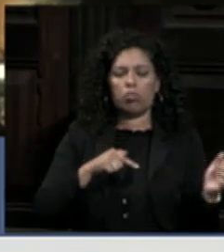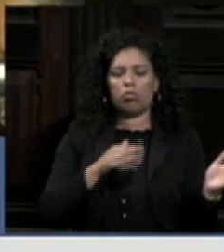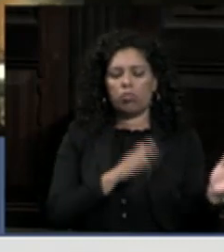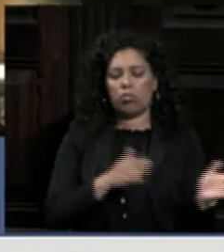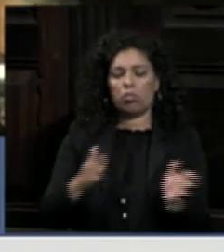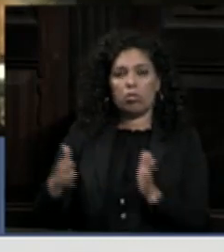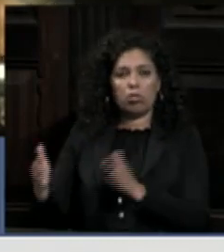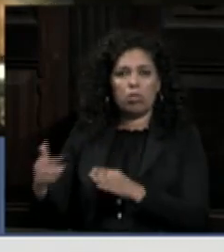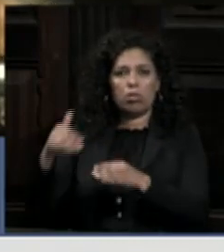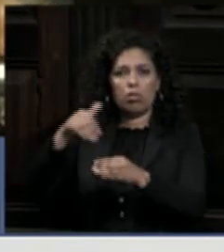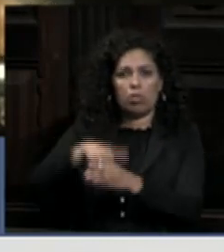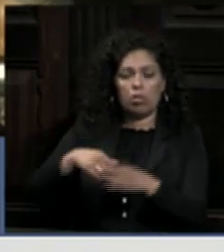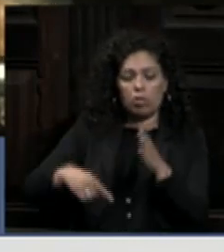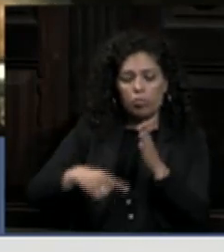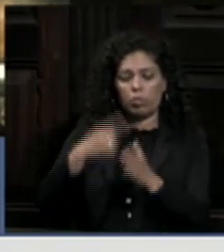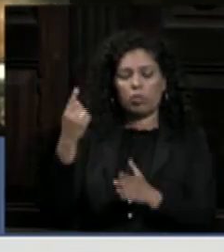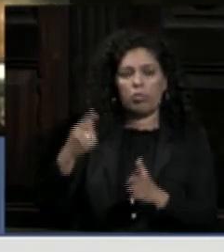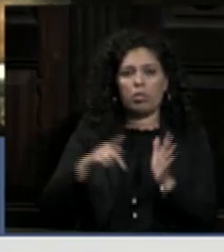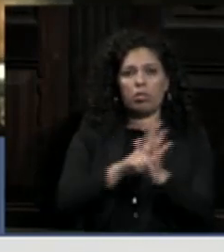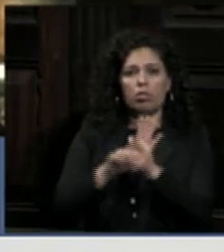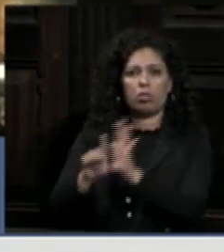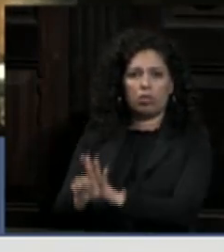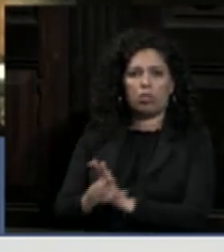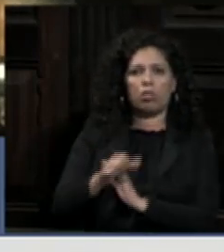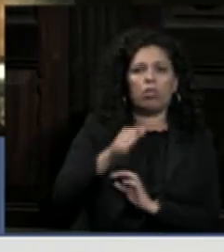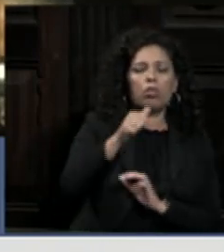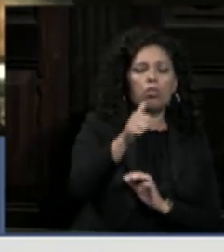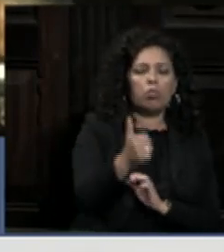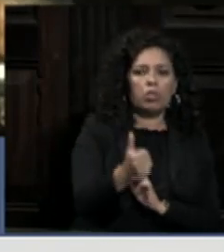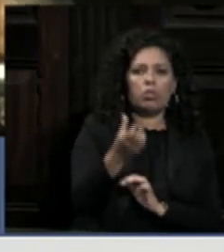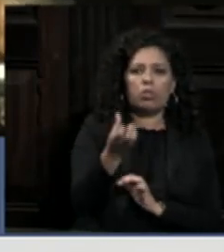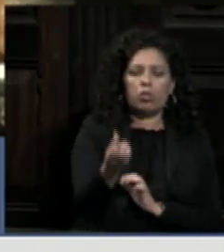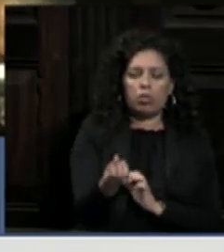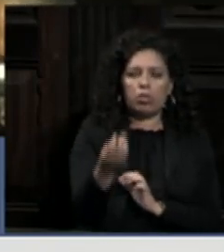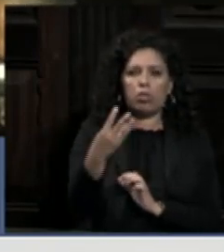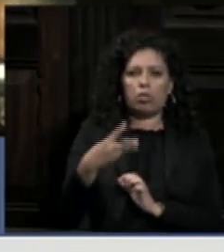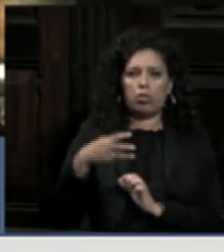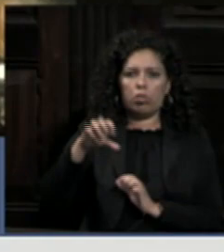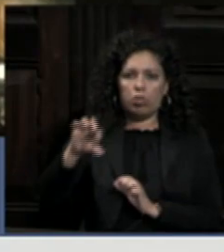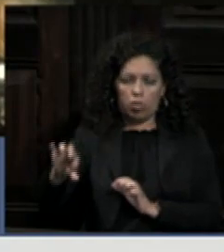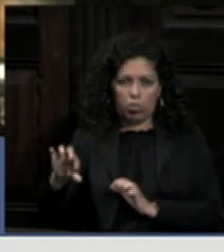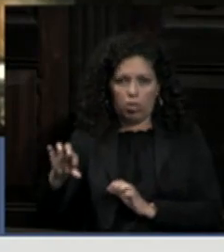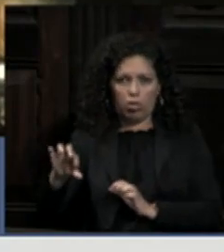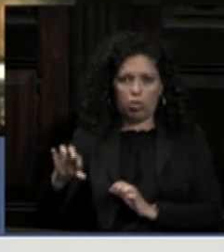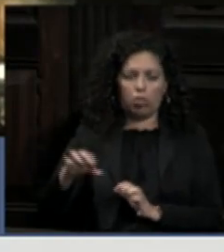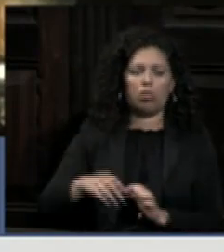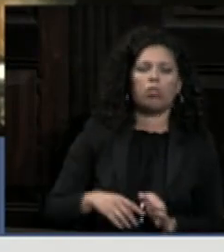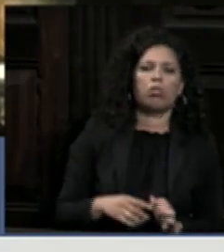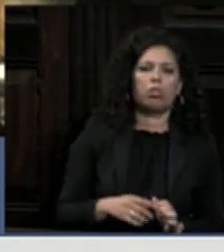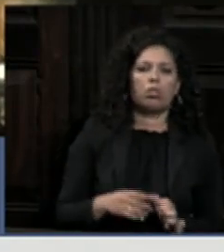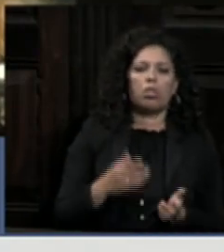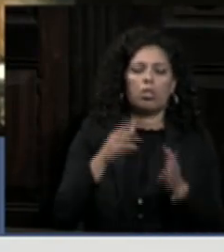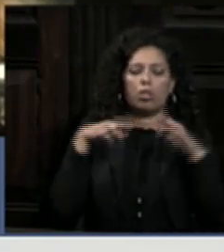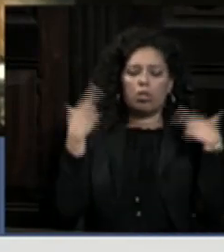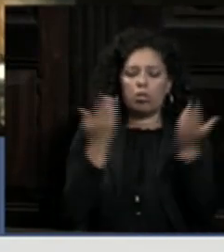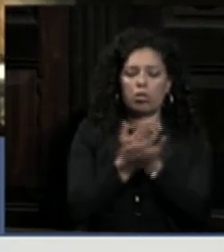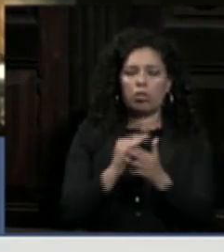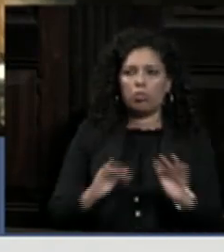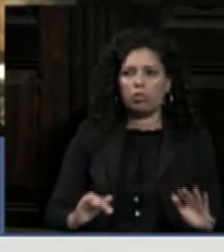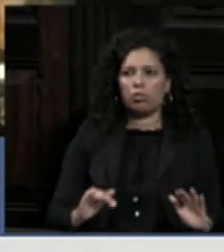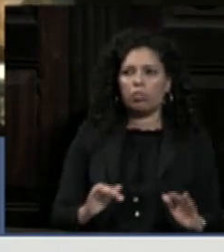votação em primeira discussão o projeto de lei número 1649 m16 de autoria da deputada lucinha está encerrada a